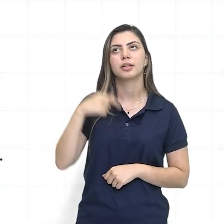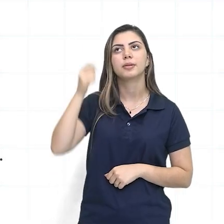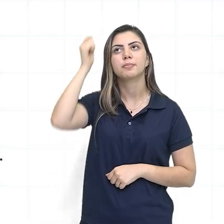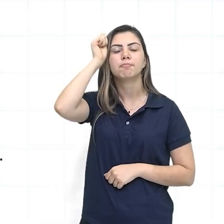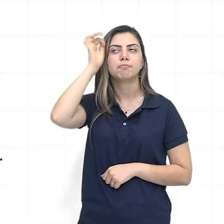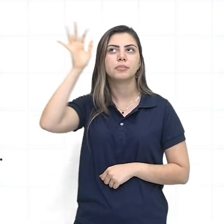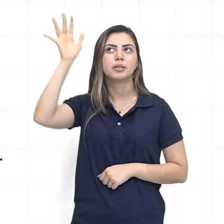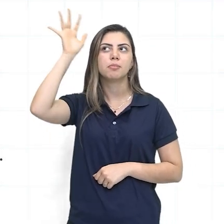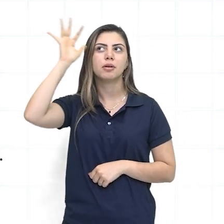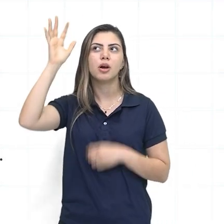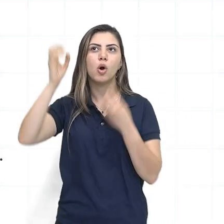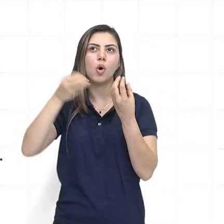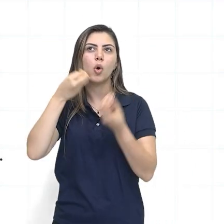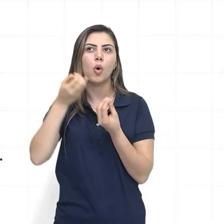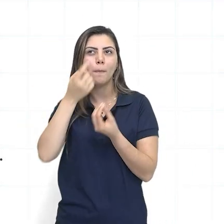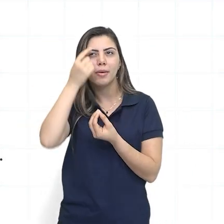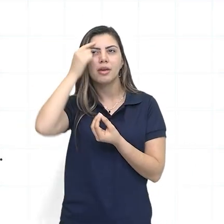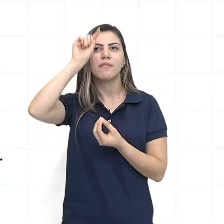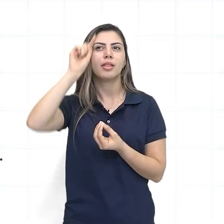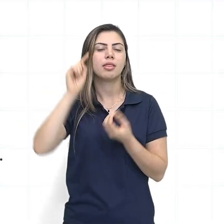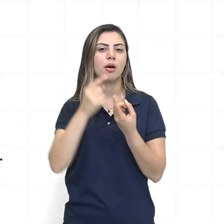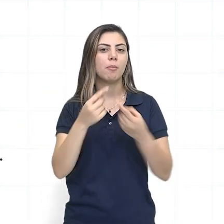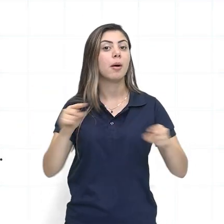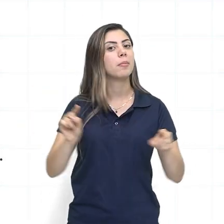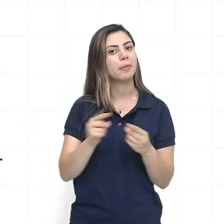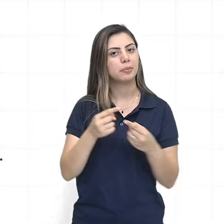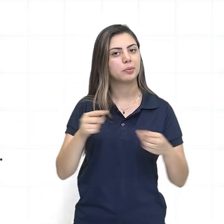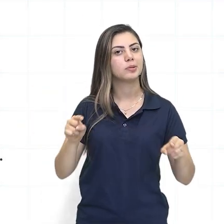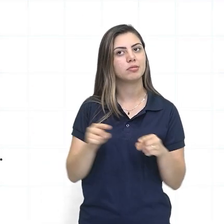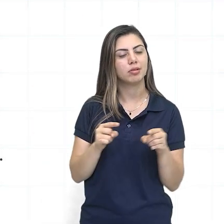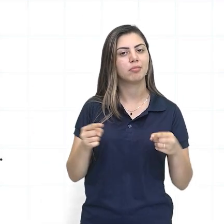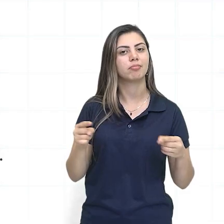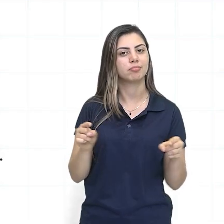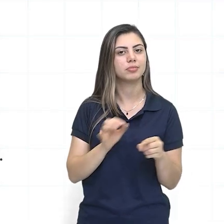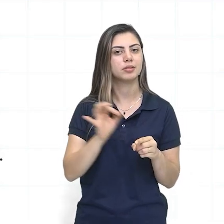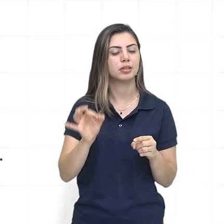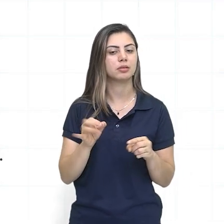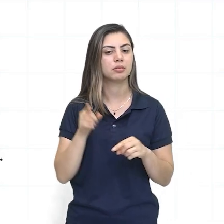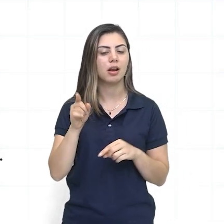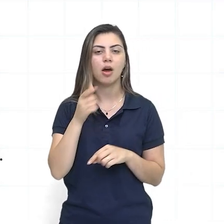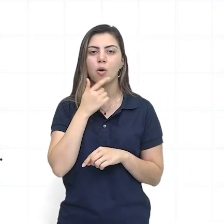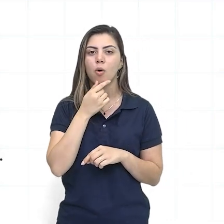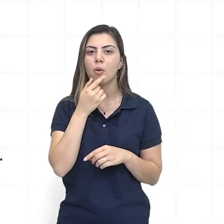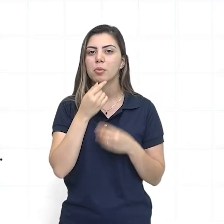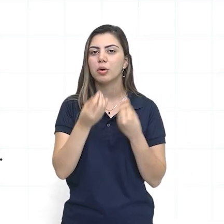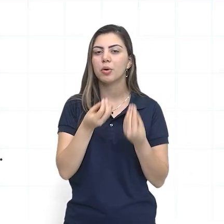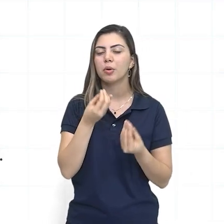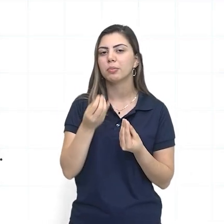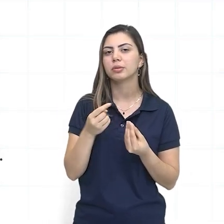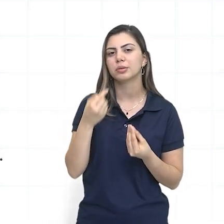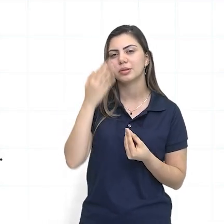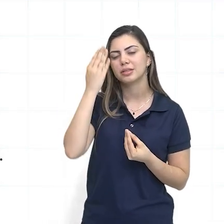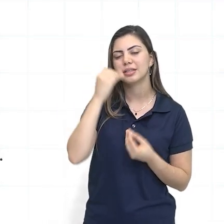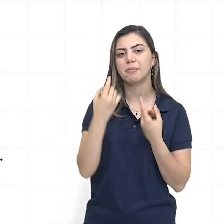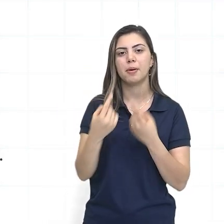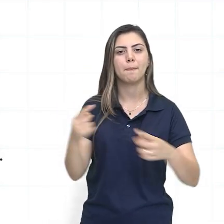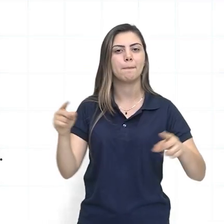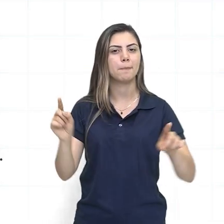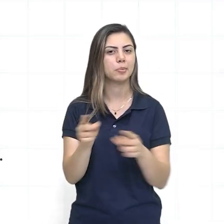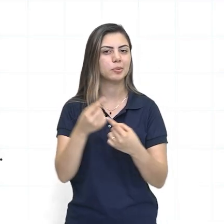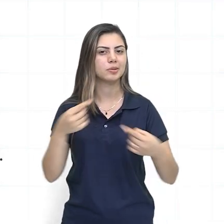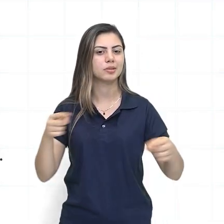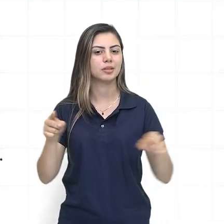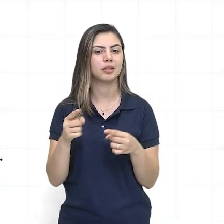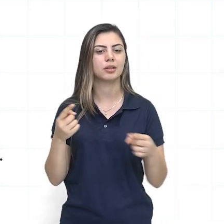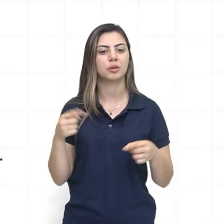imaginou aí, né, uma criação a respeito de uma música. E aí, geralmente, quando a gente fala de música, a gente